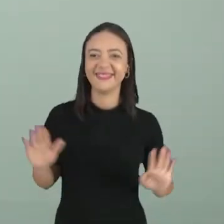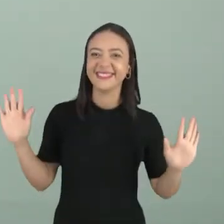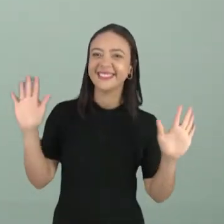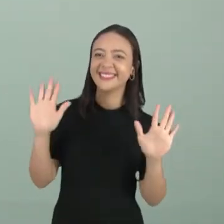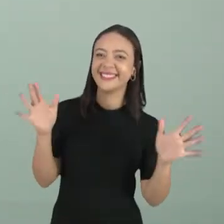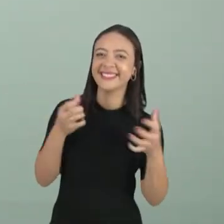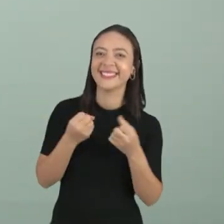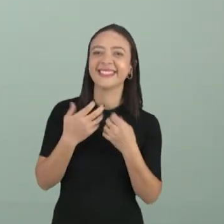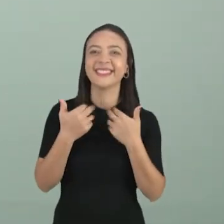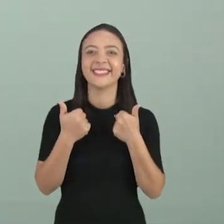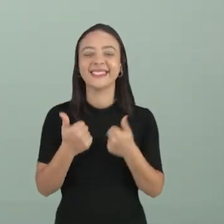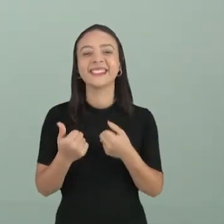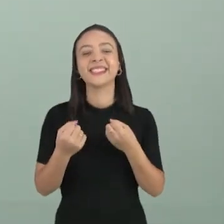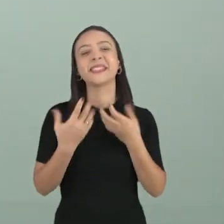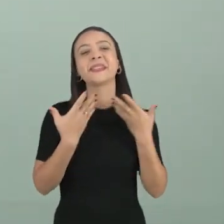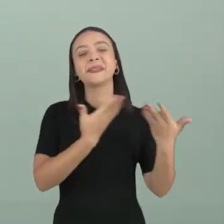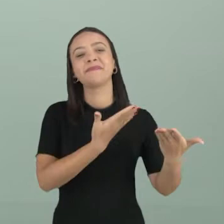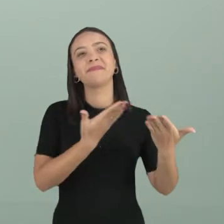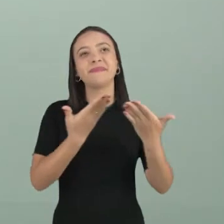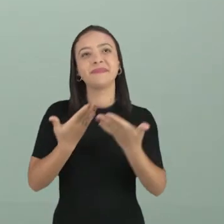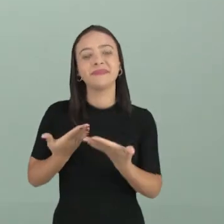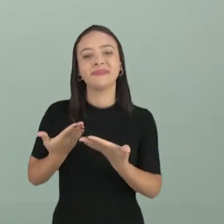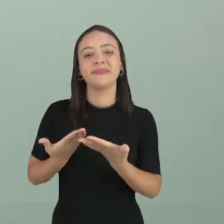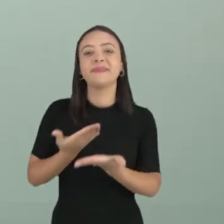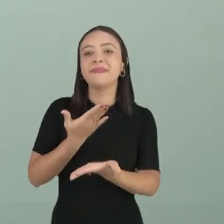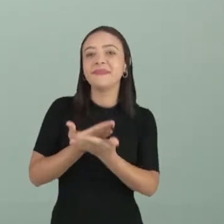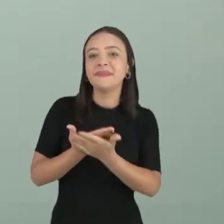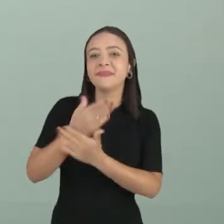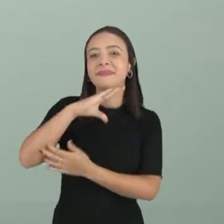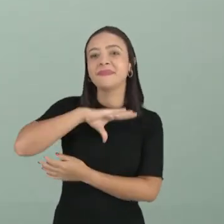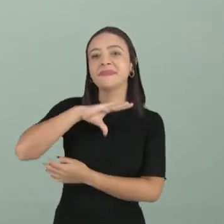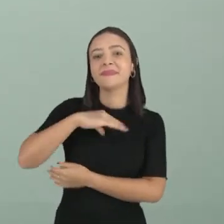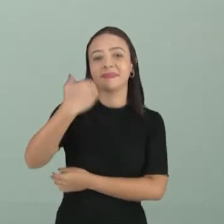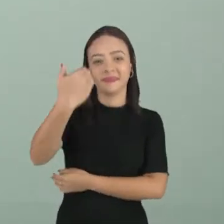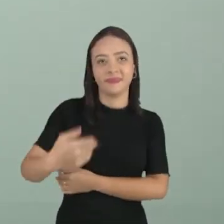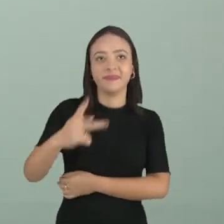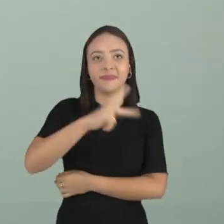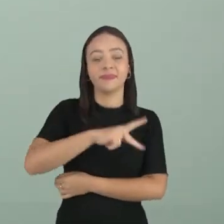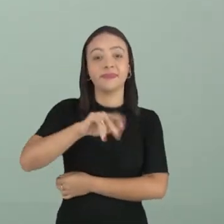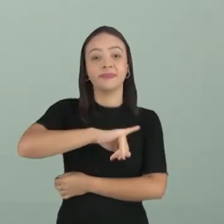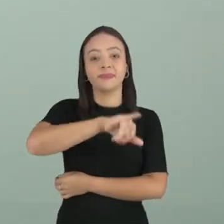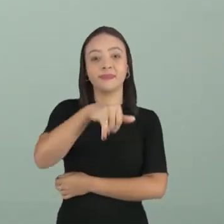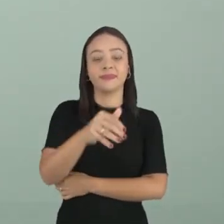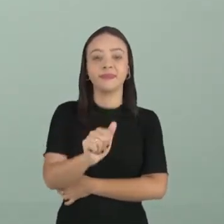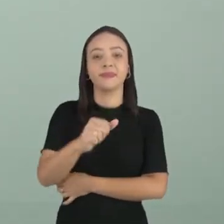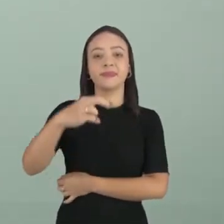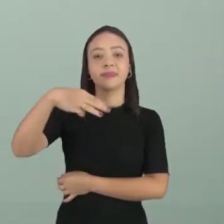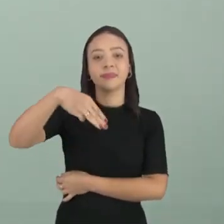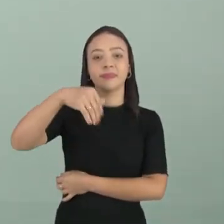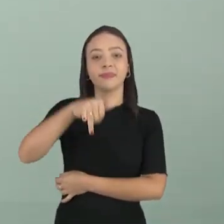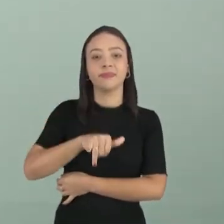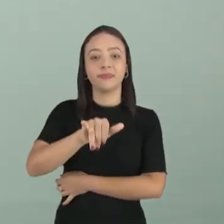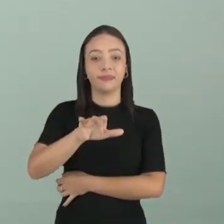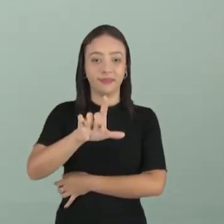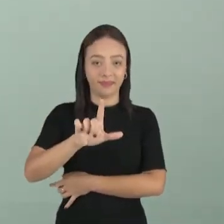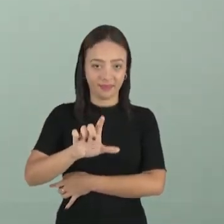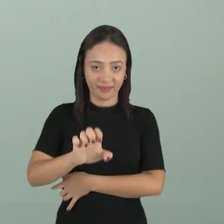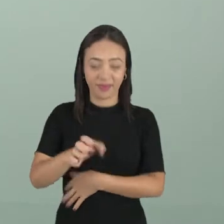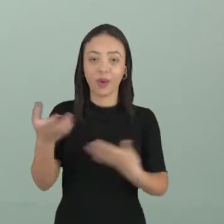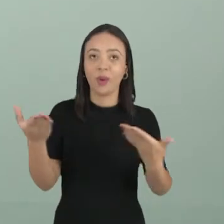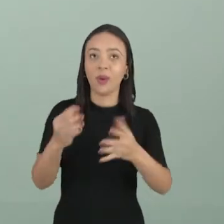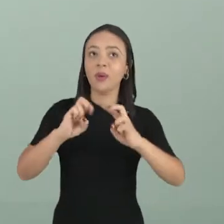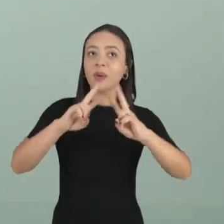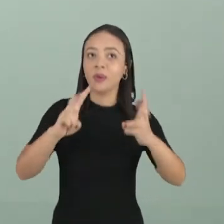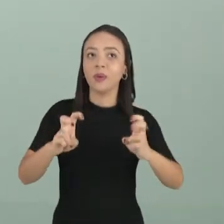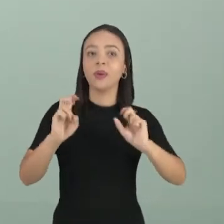Olá, galerinha, tudo bem? Sejam todos bem-vindos à aula de língua portuguesa. Eu sou a professora Jamile Fontinelli e o nosso assunto de